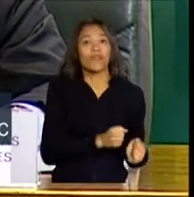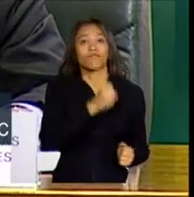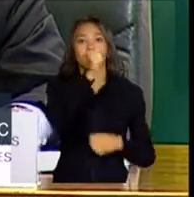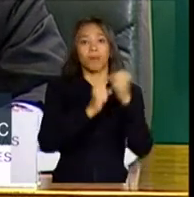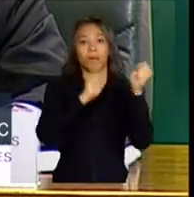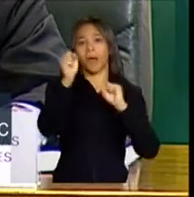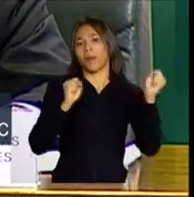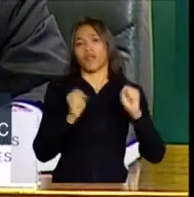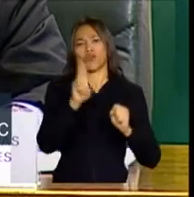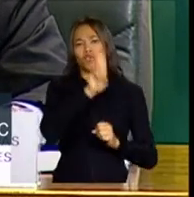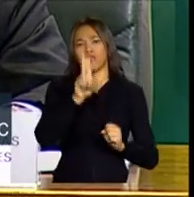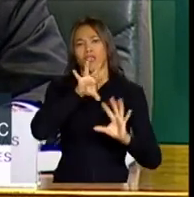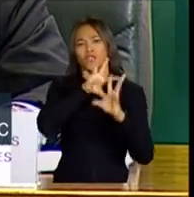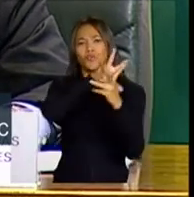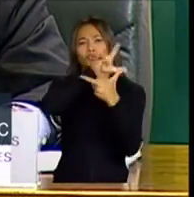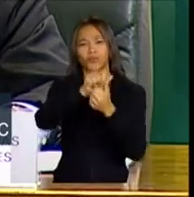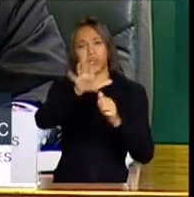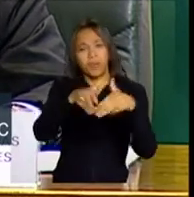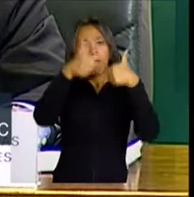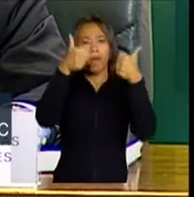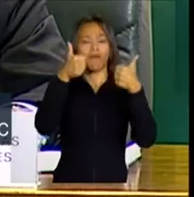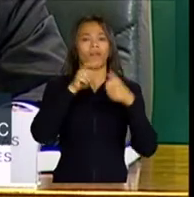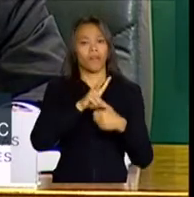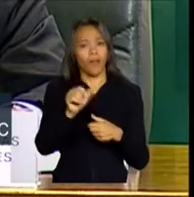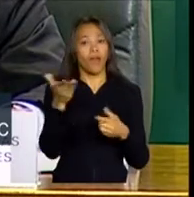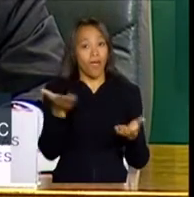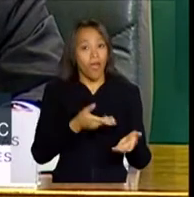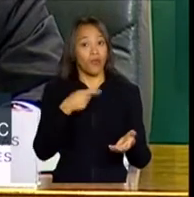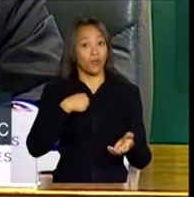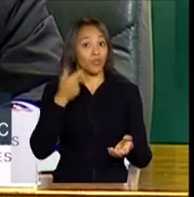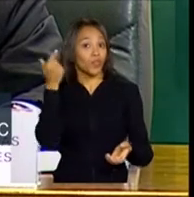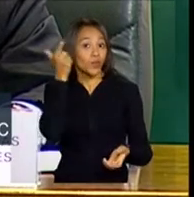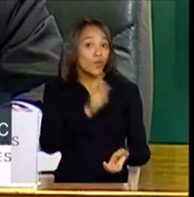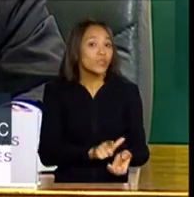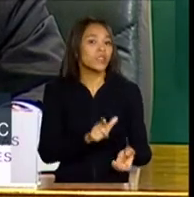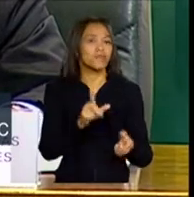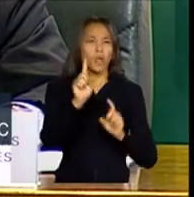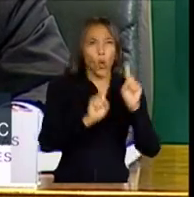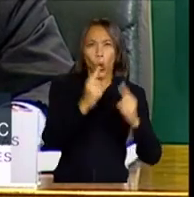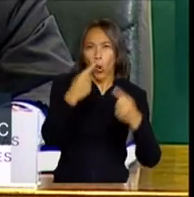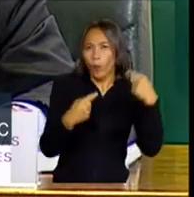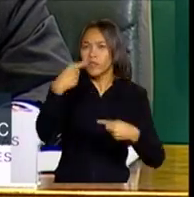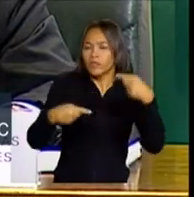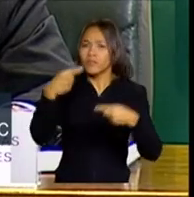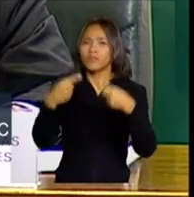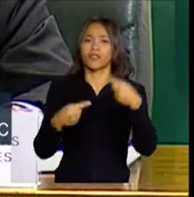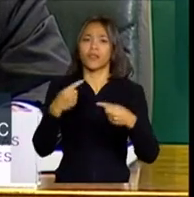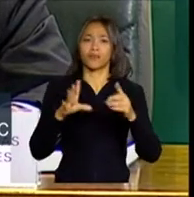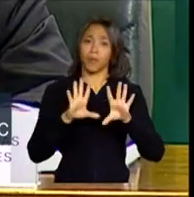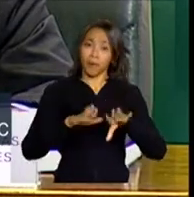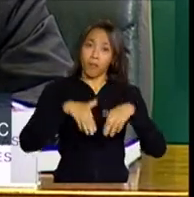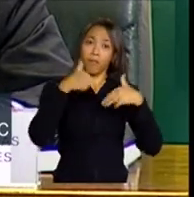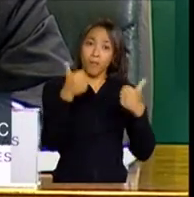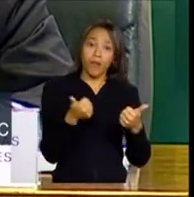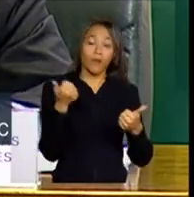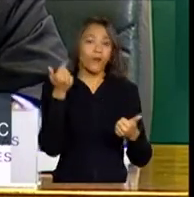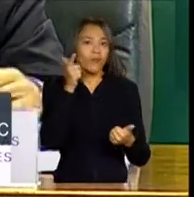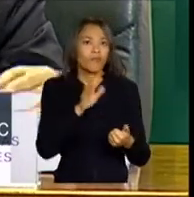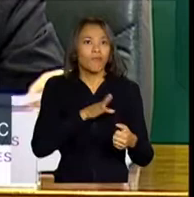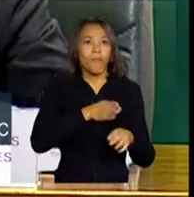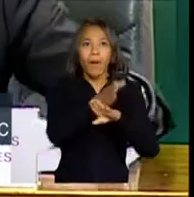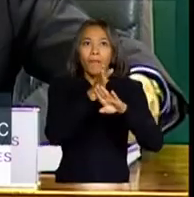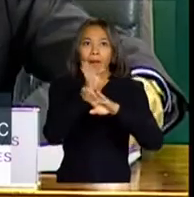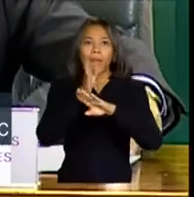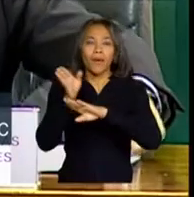hoje é parte integrante da lógica de promoção de ganhos em competitividade e de melhores condições de participação